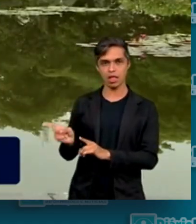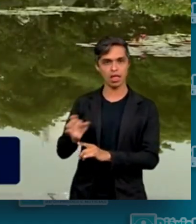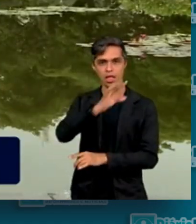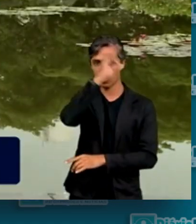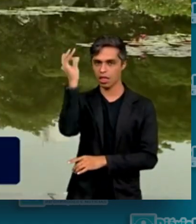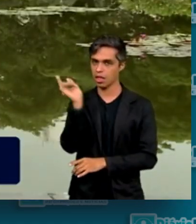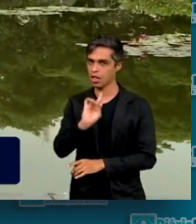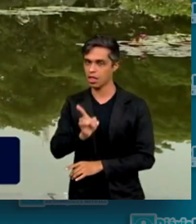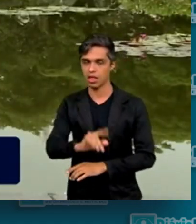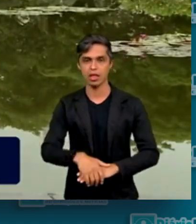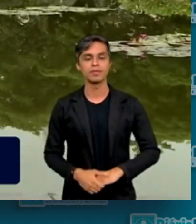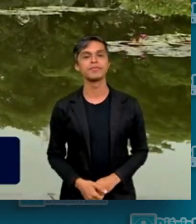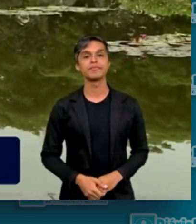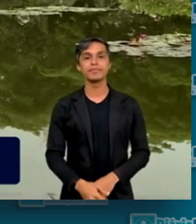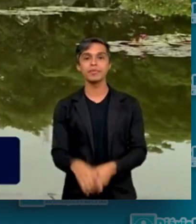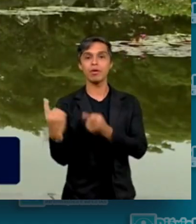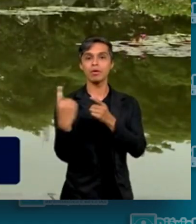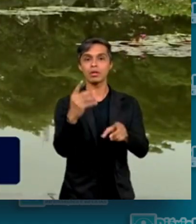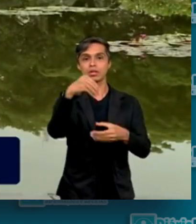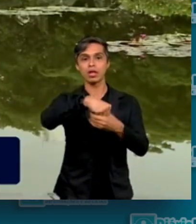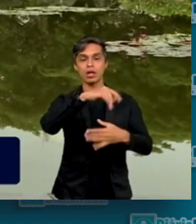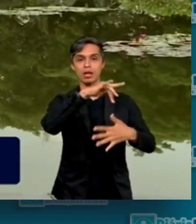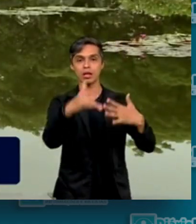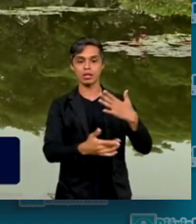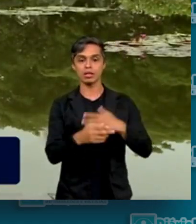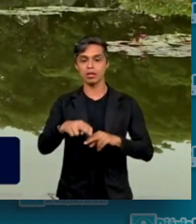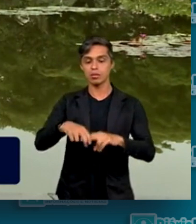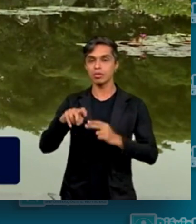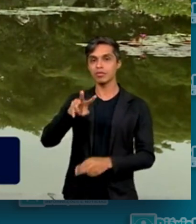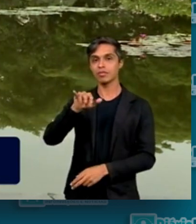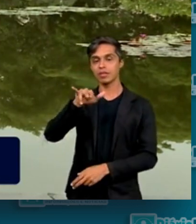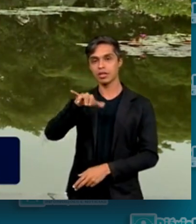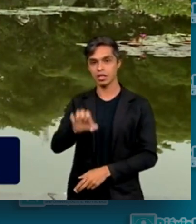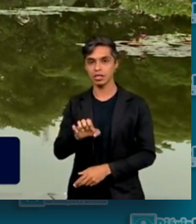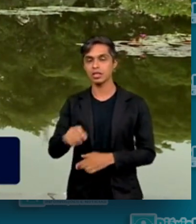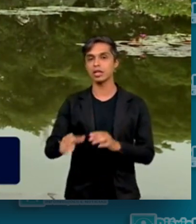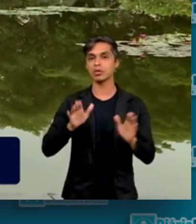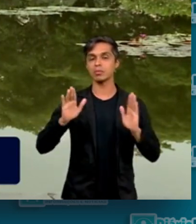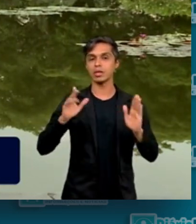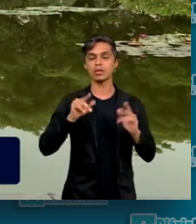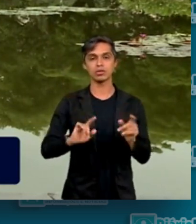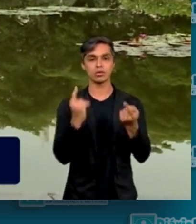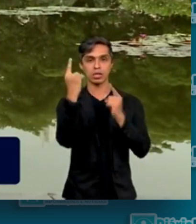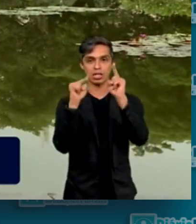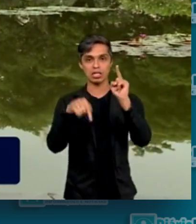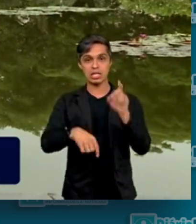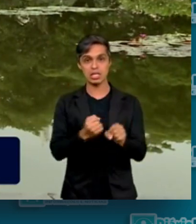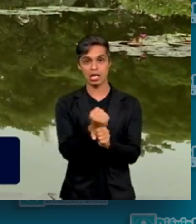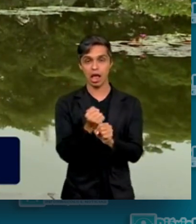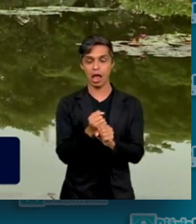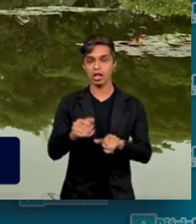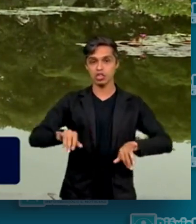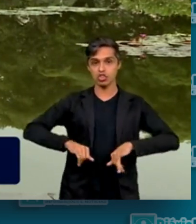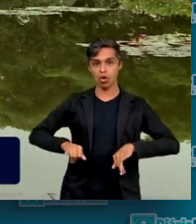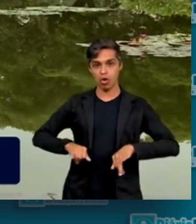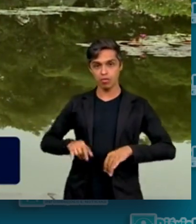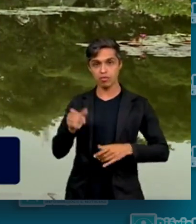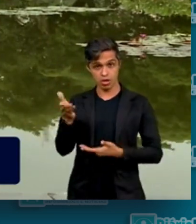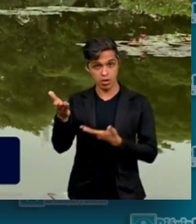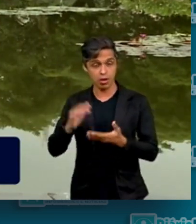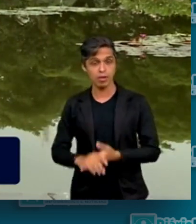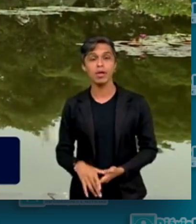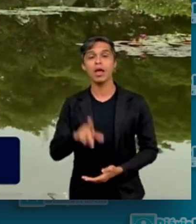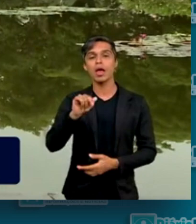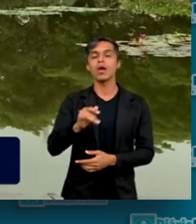ataque sofrido nas redes sociais por Viviane de Assis durante o carnaval deste ano é mais um exemplo